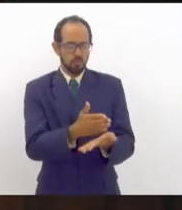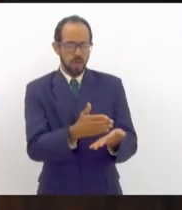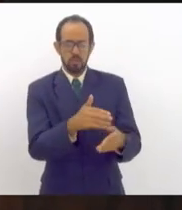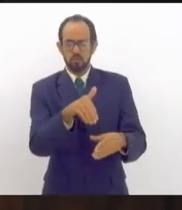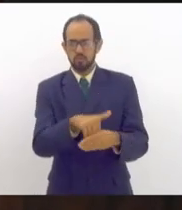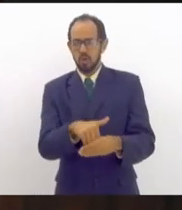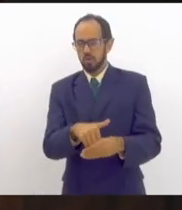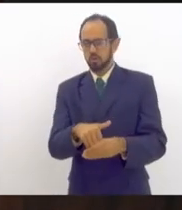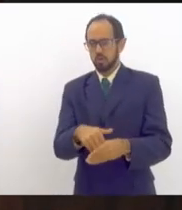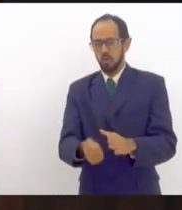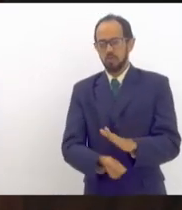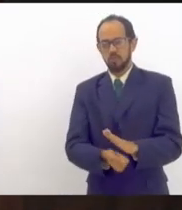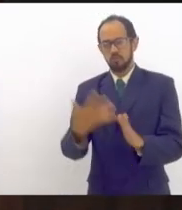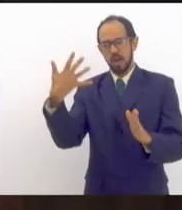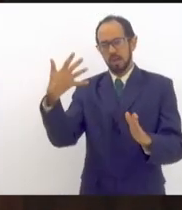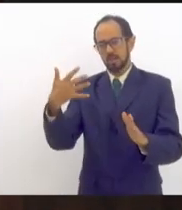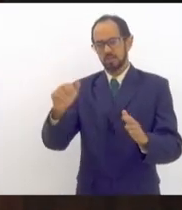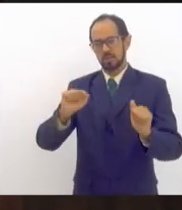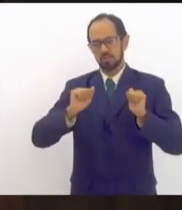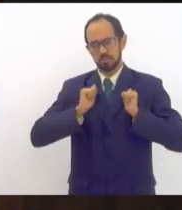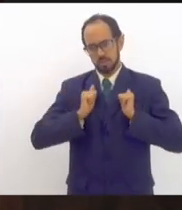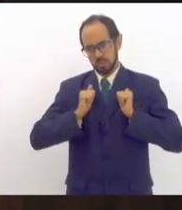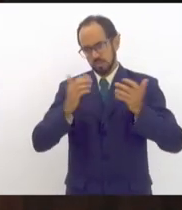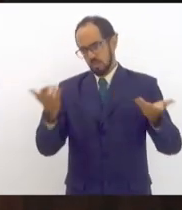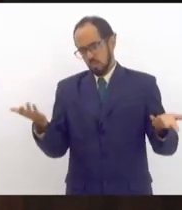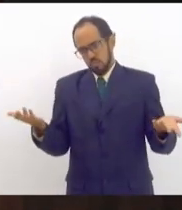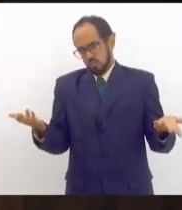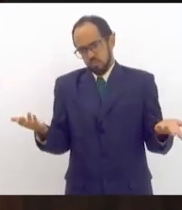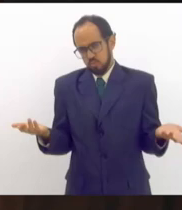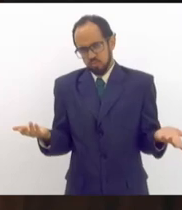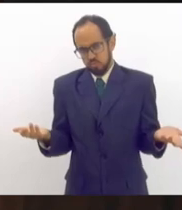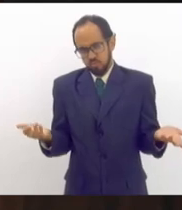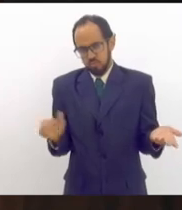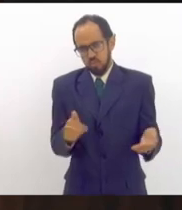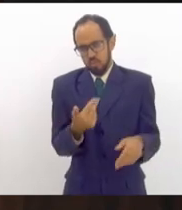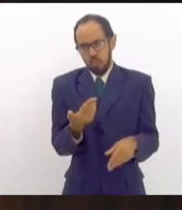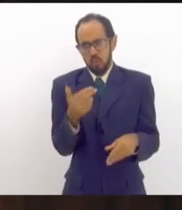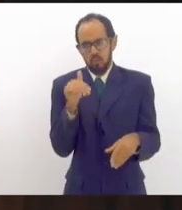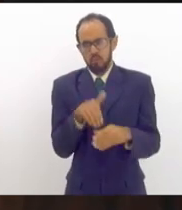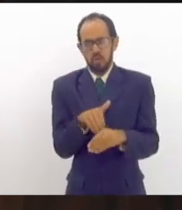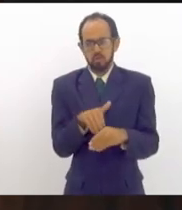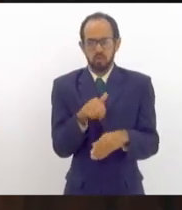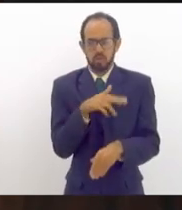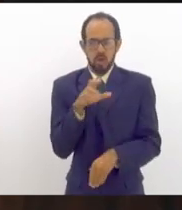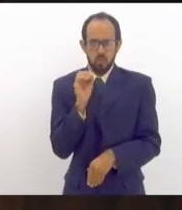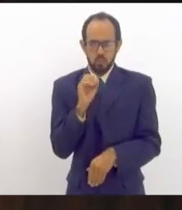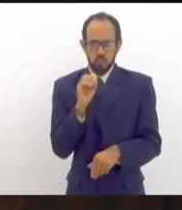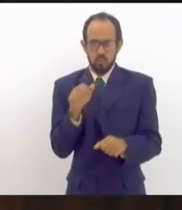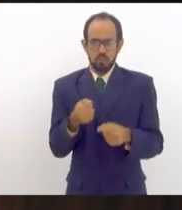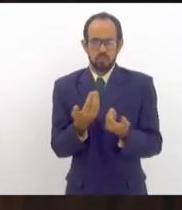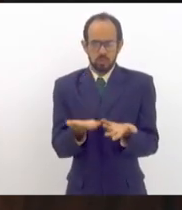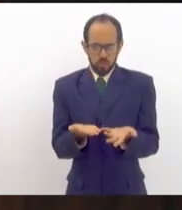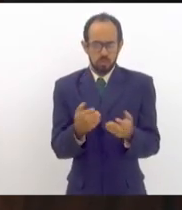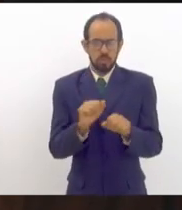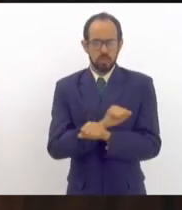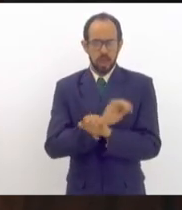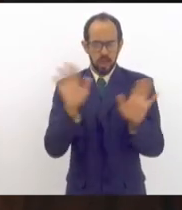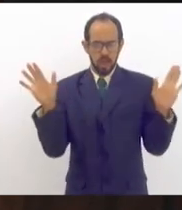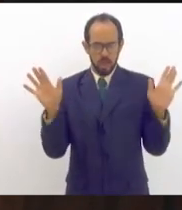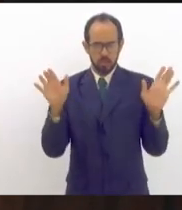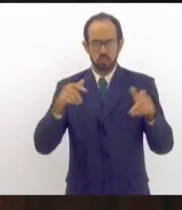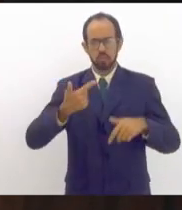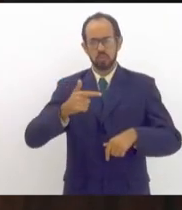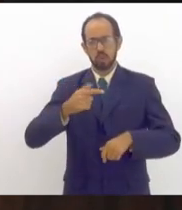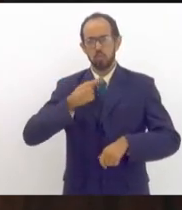com tanta abstenção e não então a gente precisa para dar transparência para que não